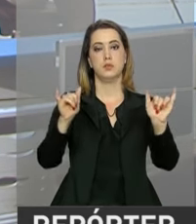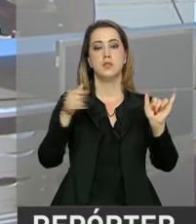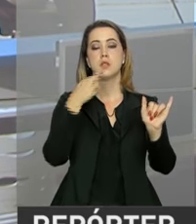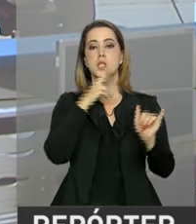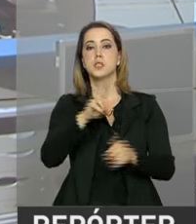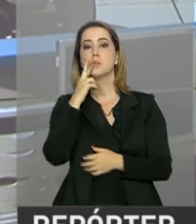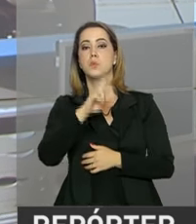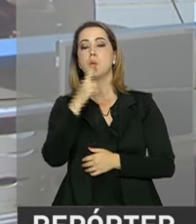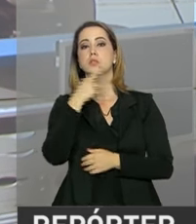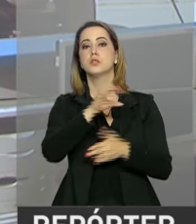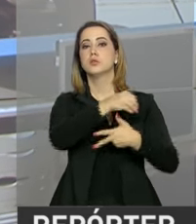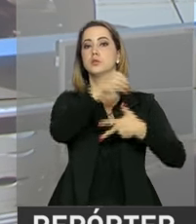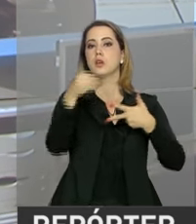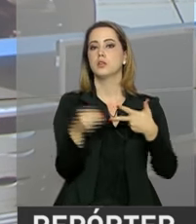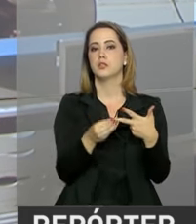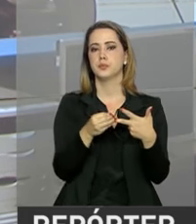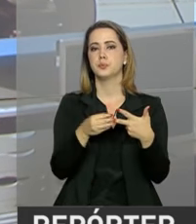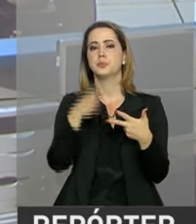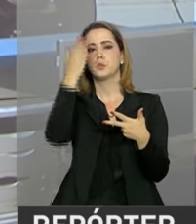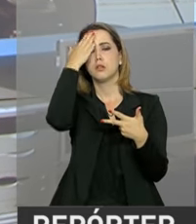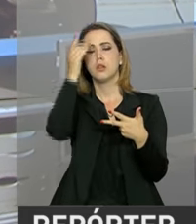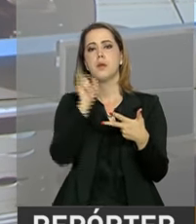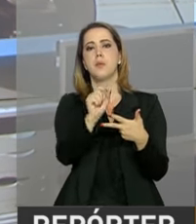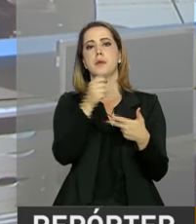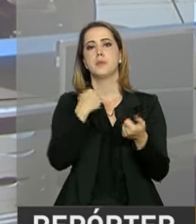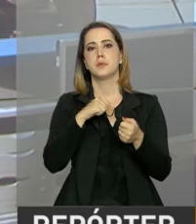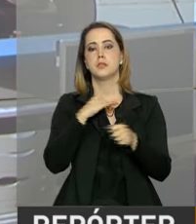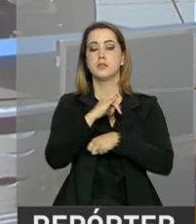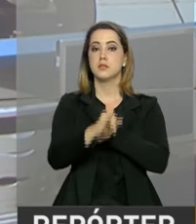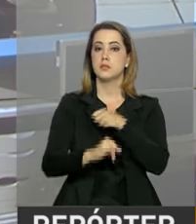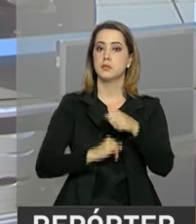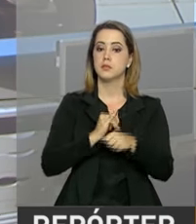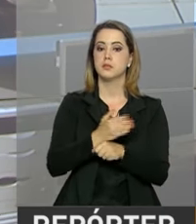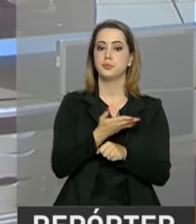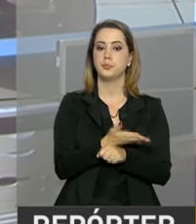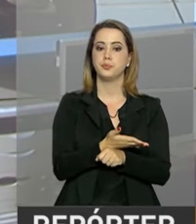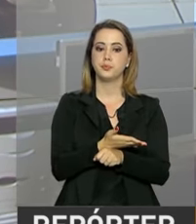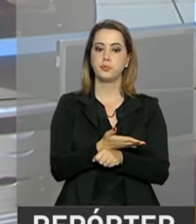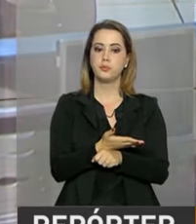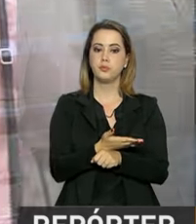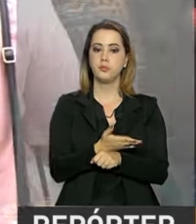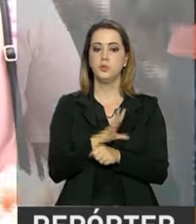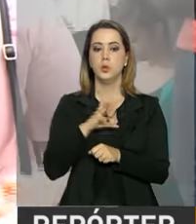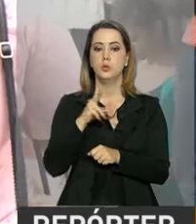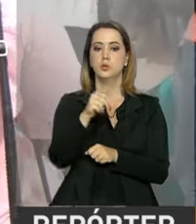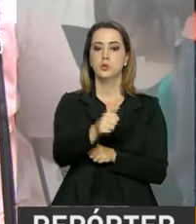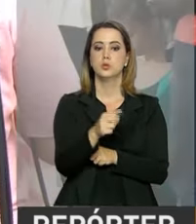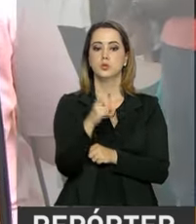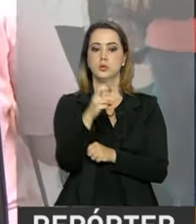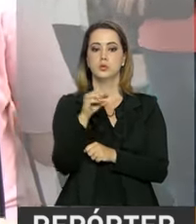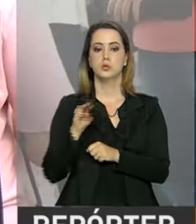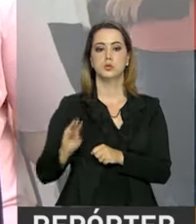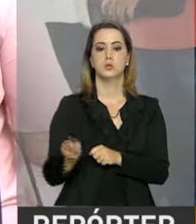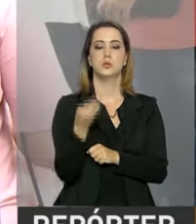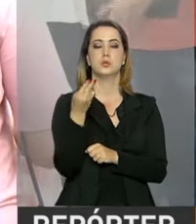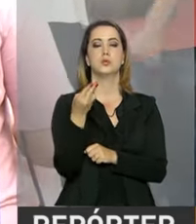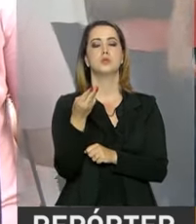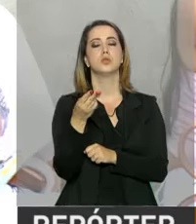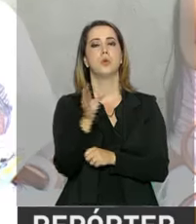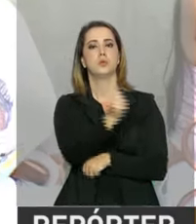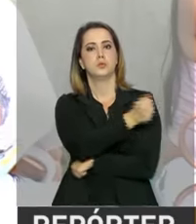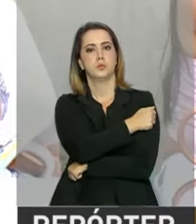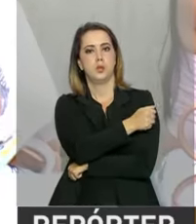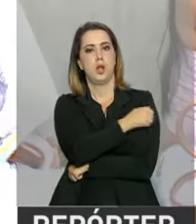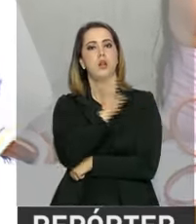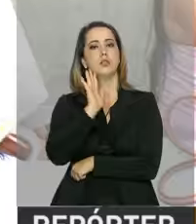Enem para acessar o candidato deve entrar no site inep.gov.br ao todo 5.800 mil estudantes